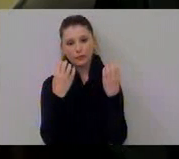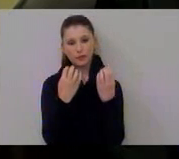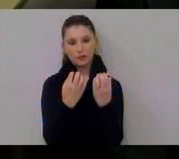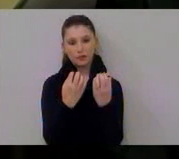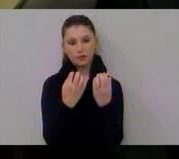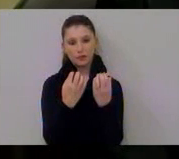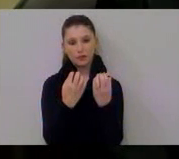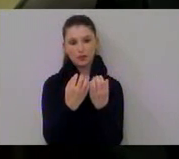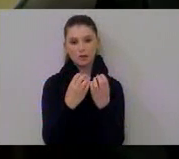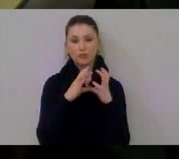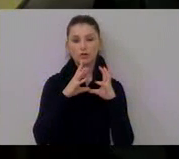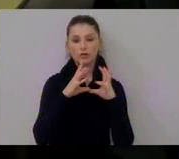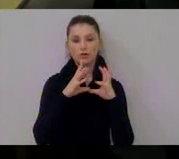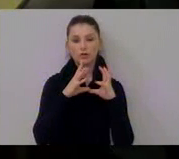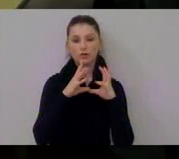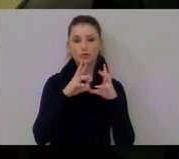cristiumenses